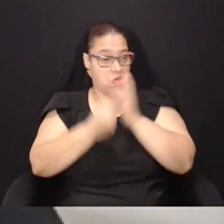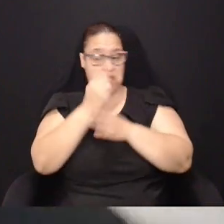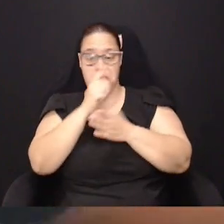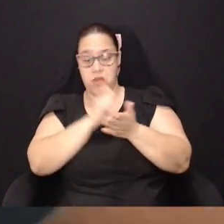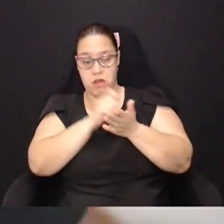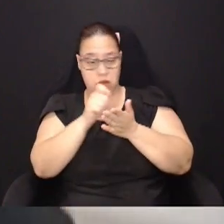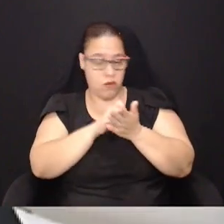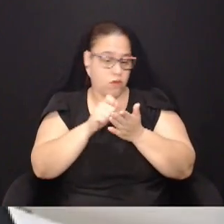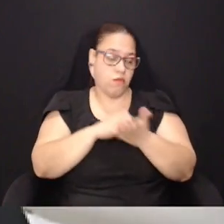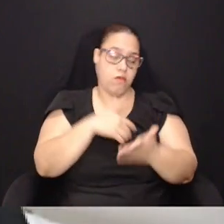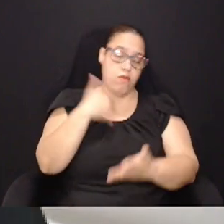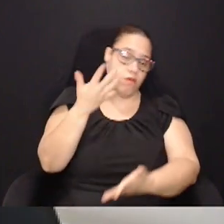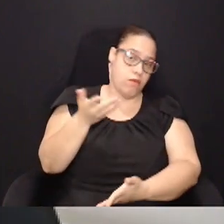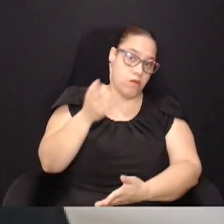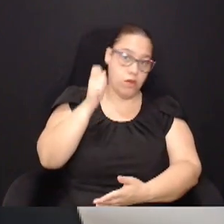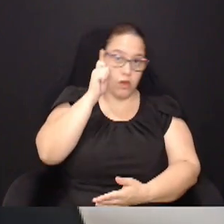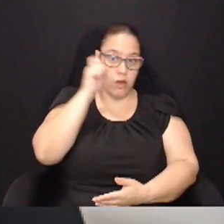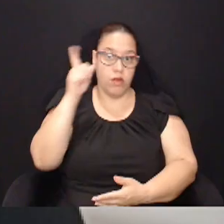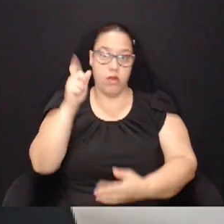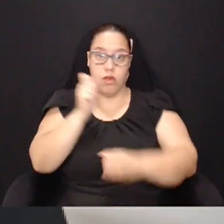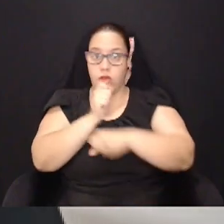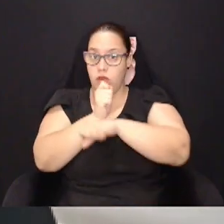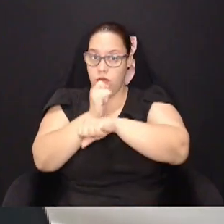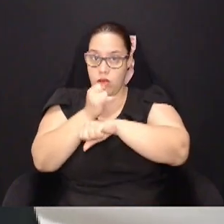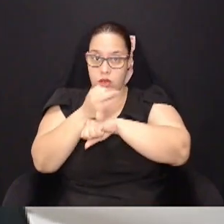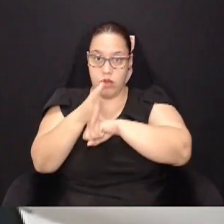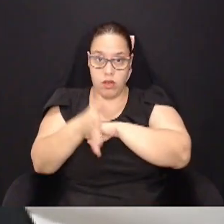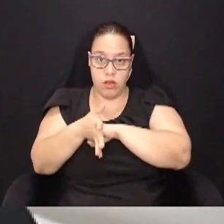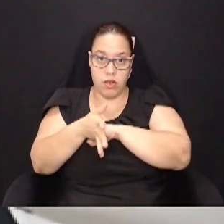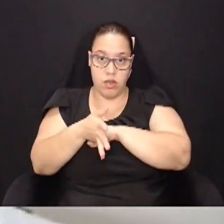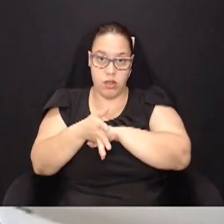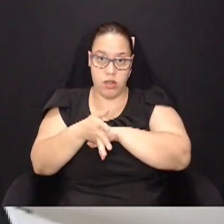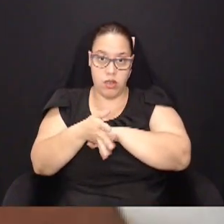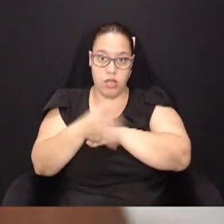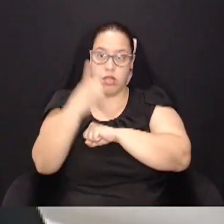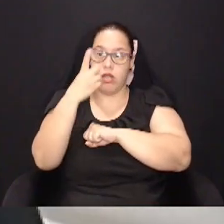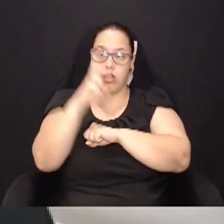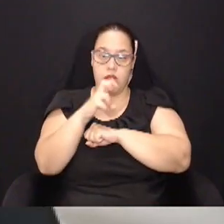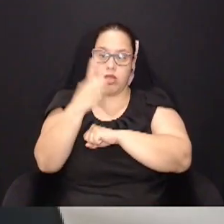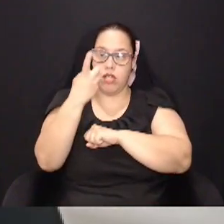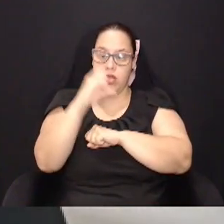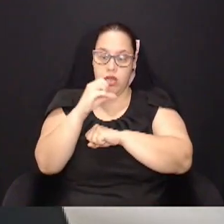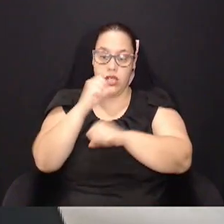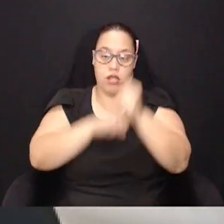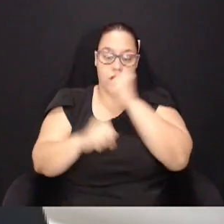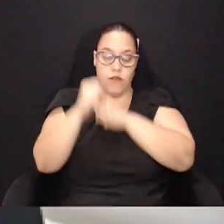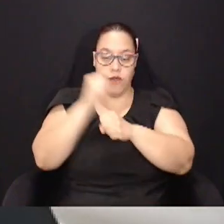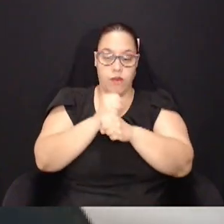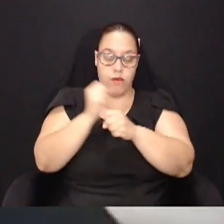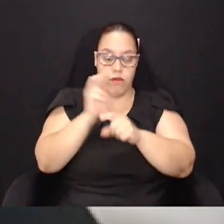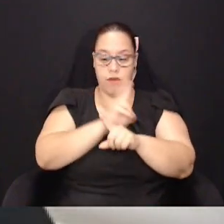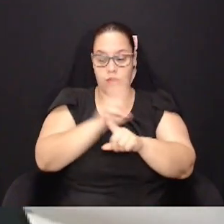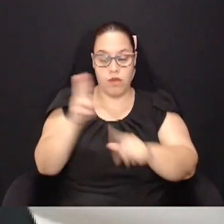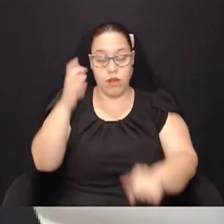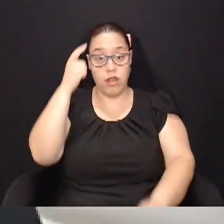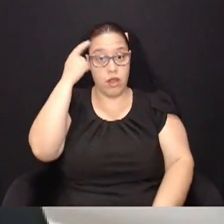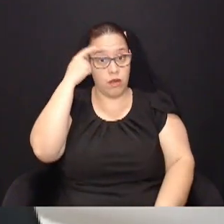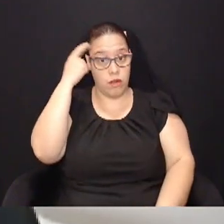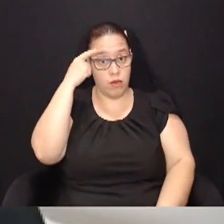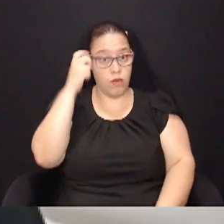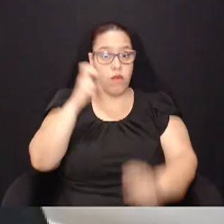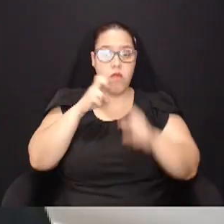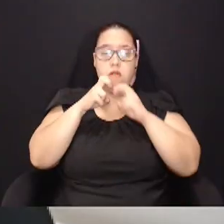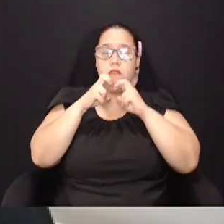quando eu acordei de madrugada há 15, 16 anos atrás e veio esse nome na minha cabeça, O Grito do Menino que Não